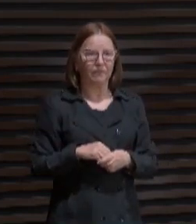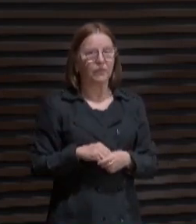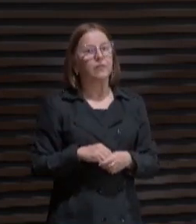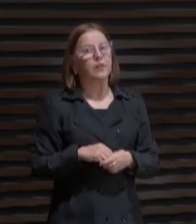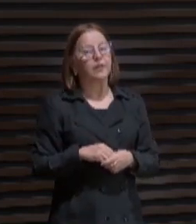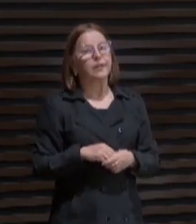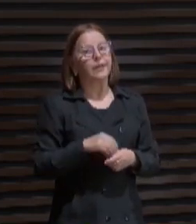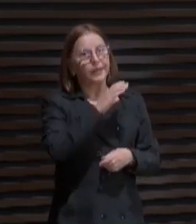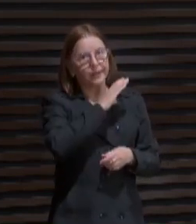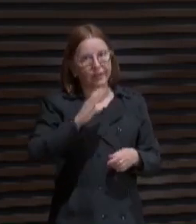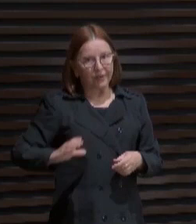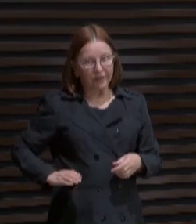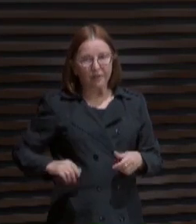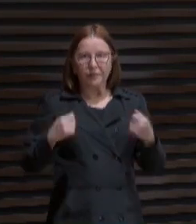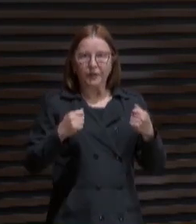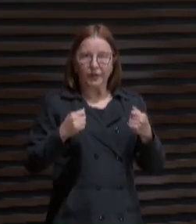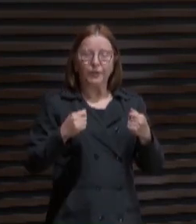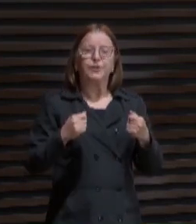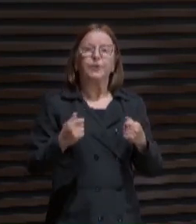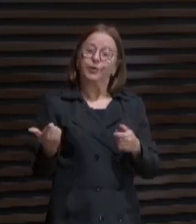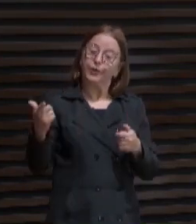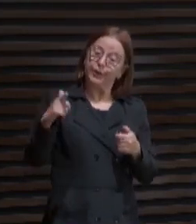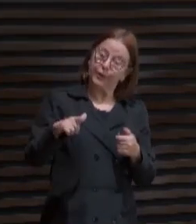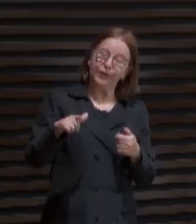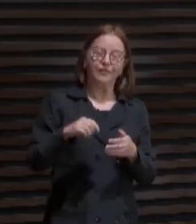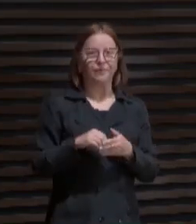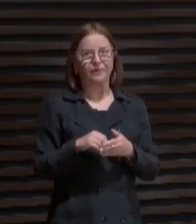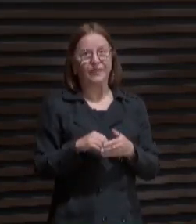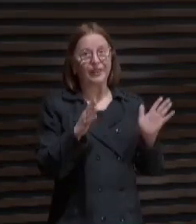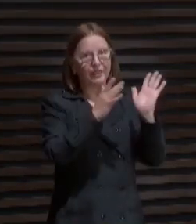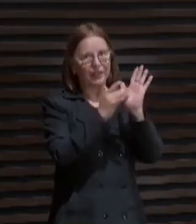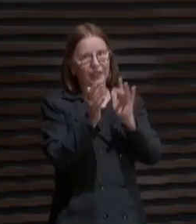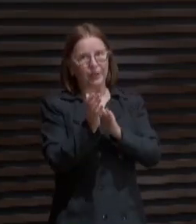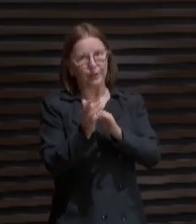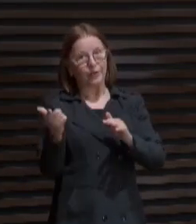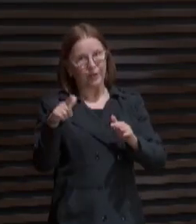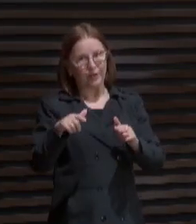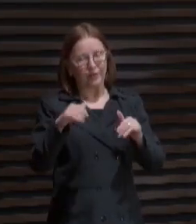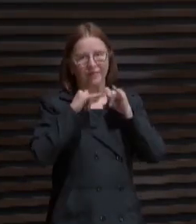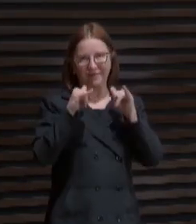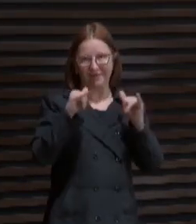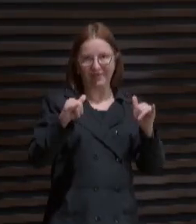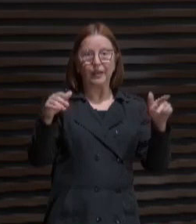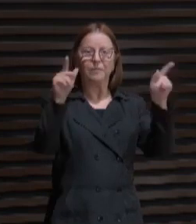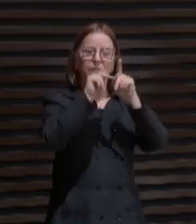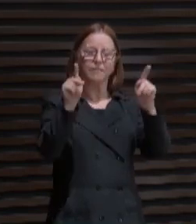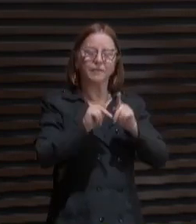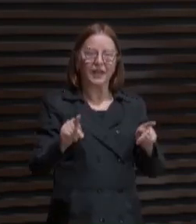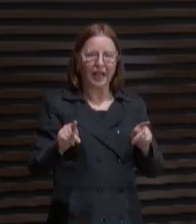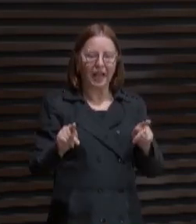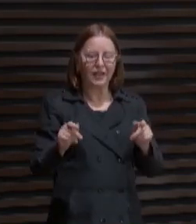fala. Disse-lhe, pois, Jesus outra vez: paz